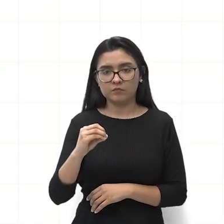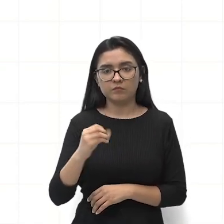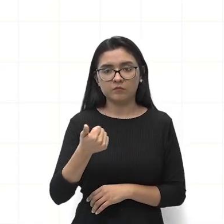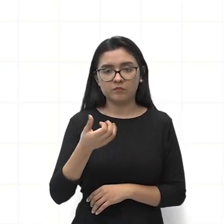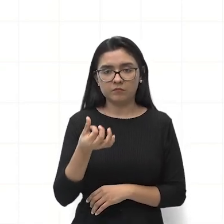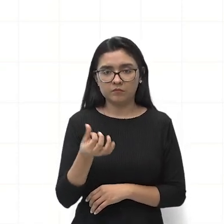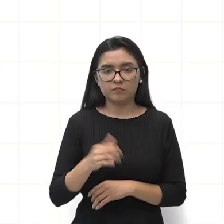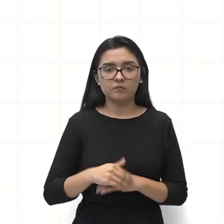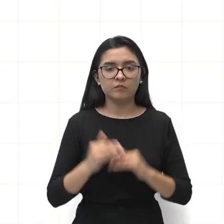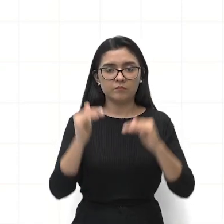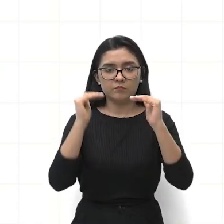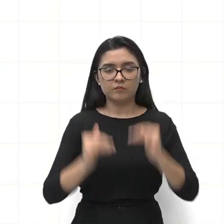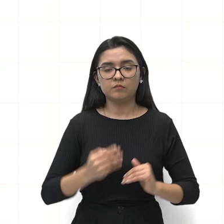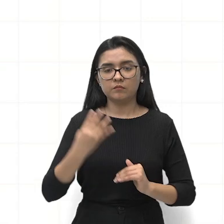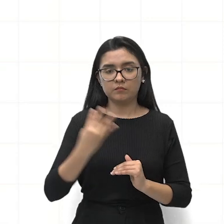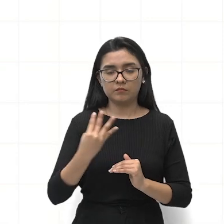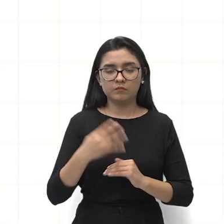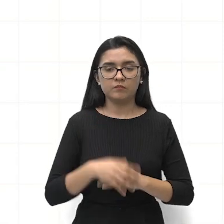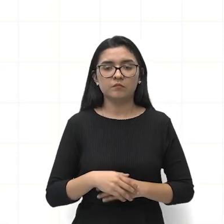quarto passo.